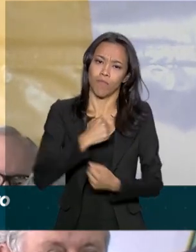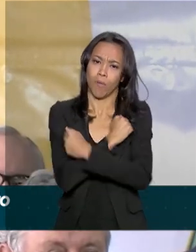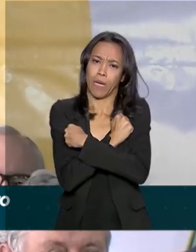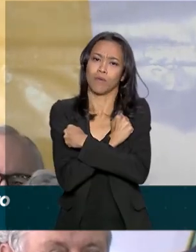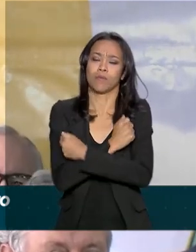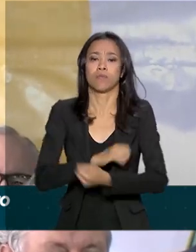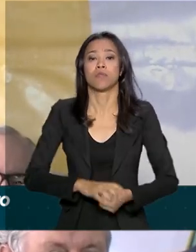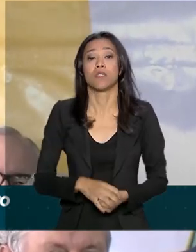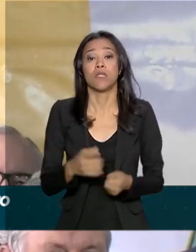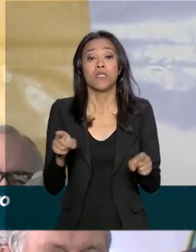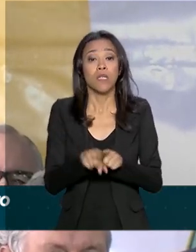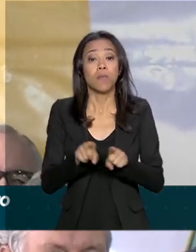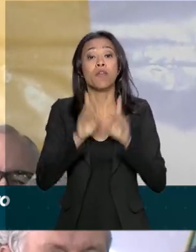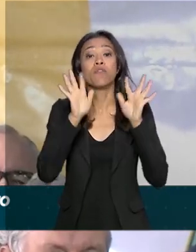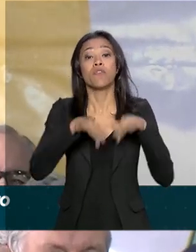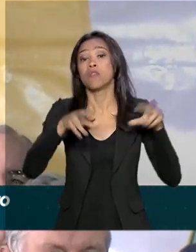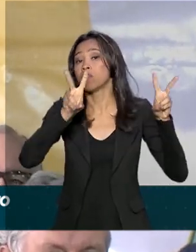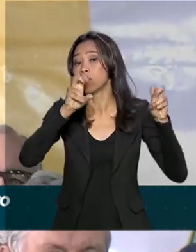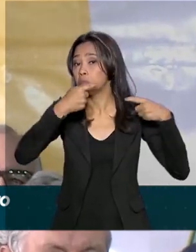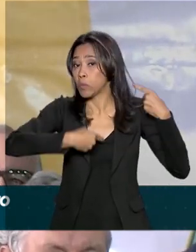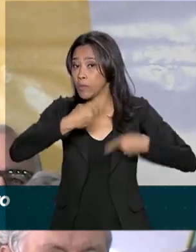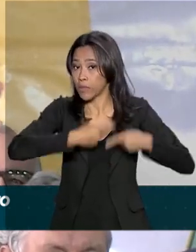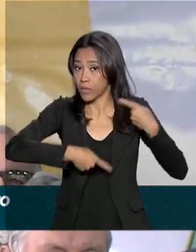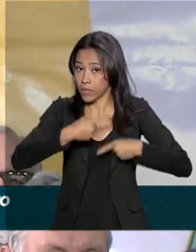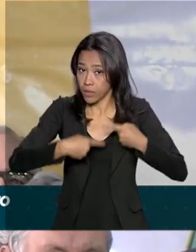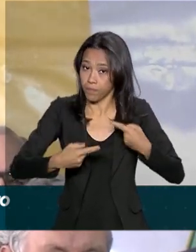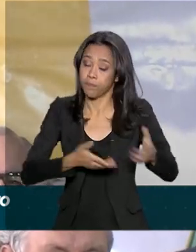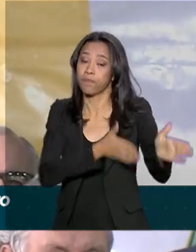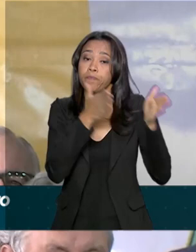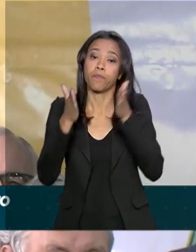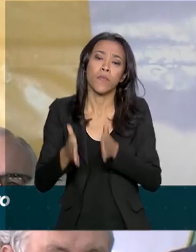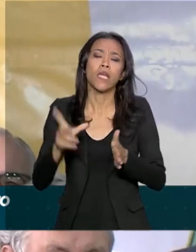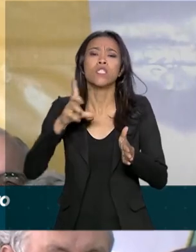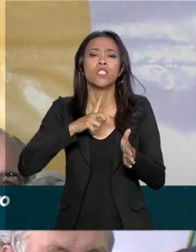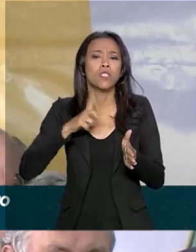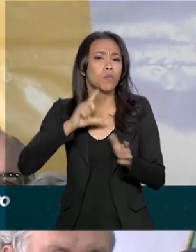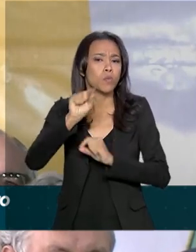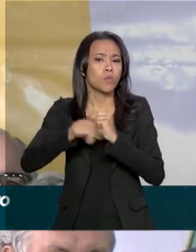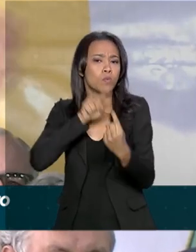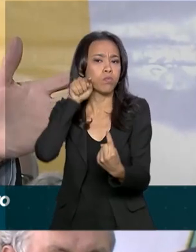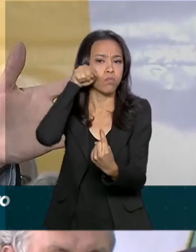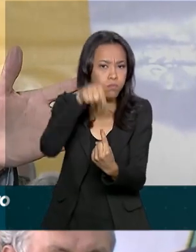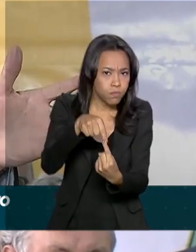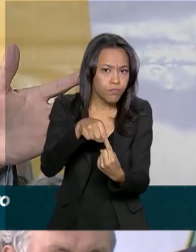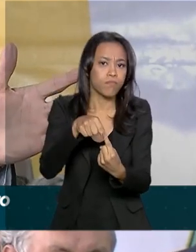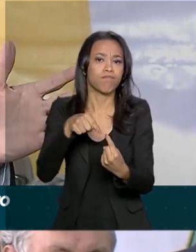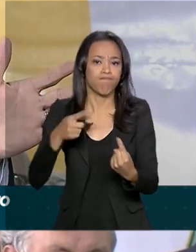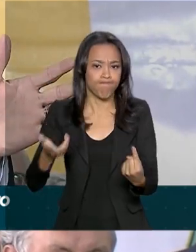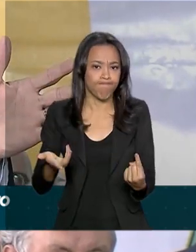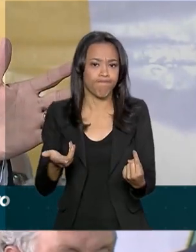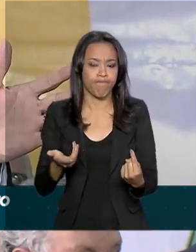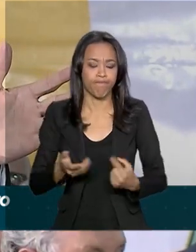Terminando aqui a questão de política. Nós tínhamos um propósito.